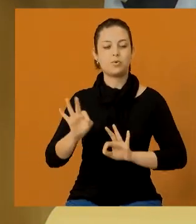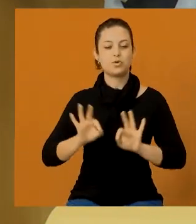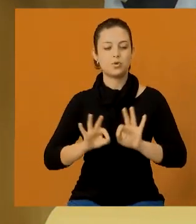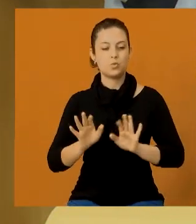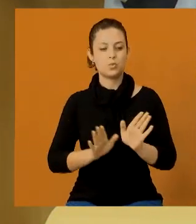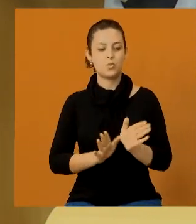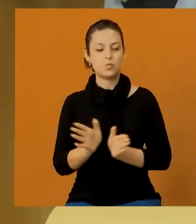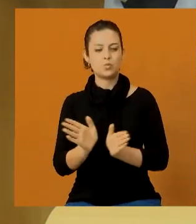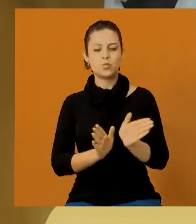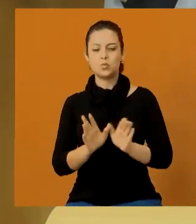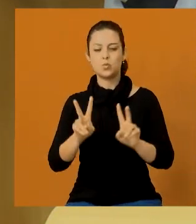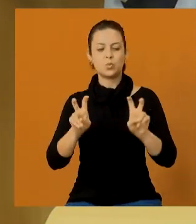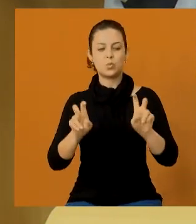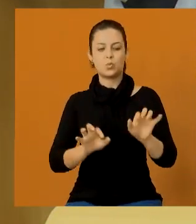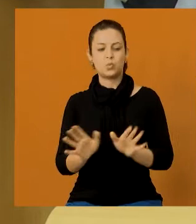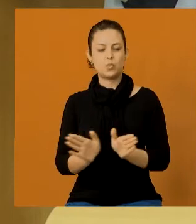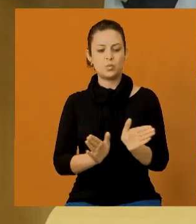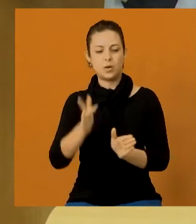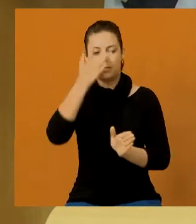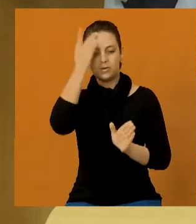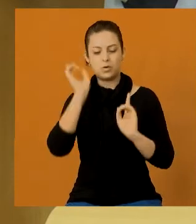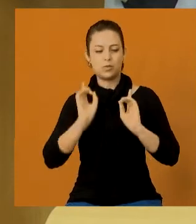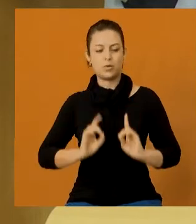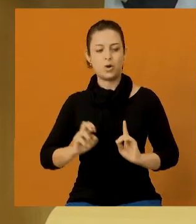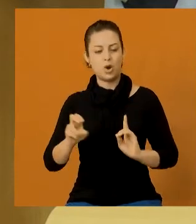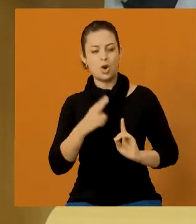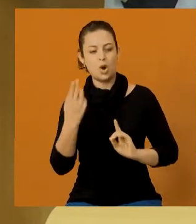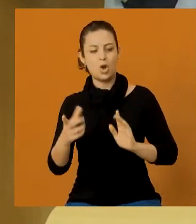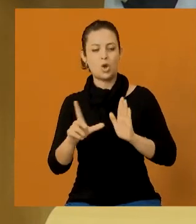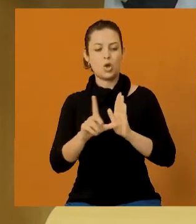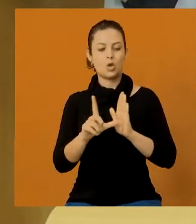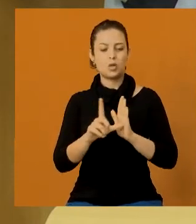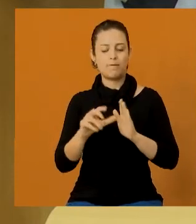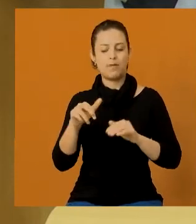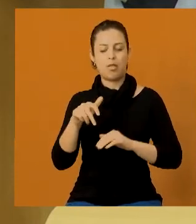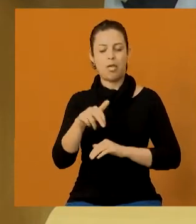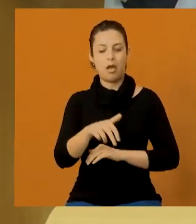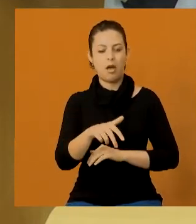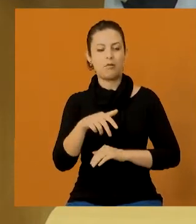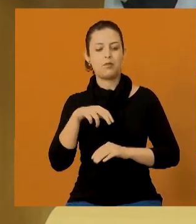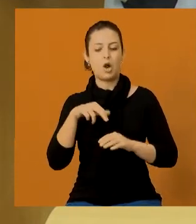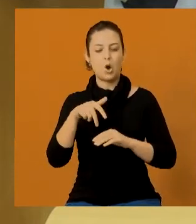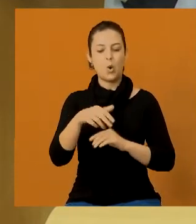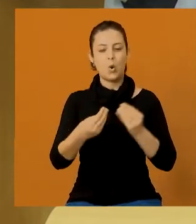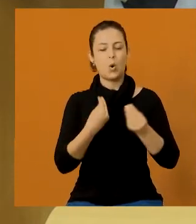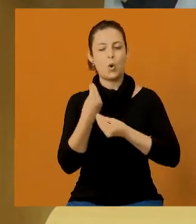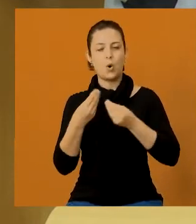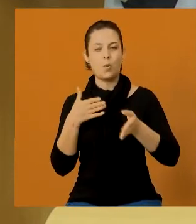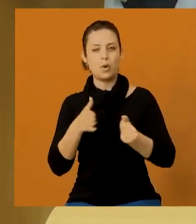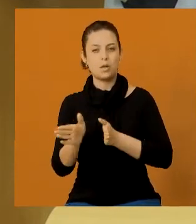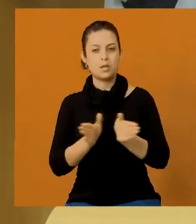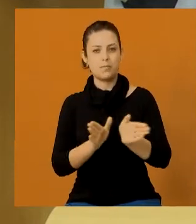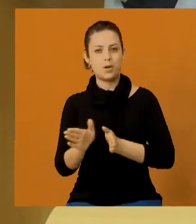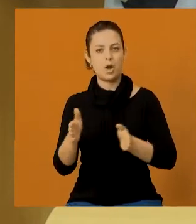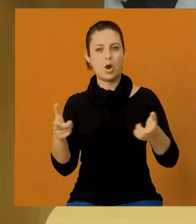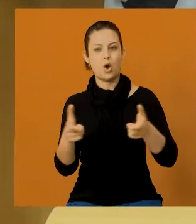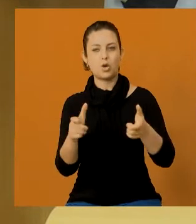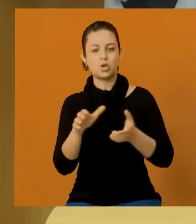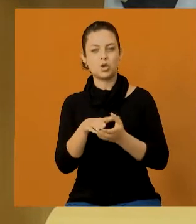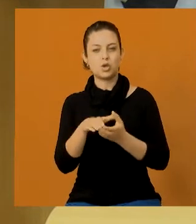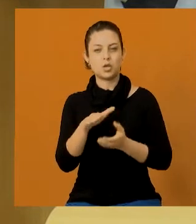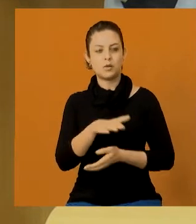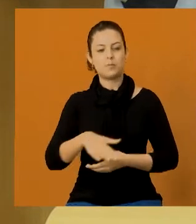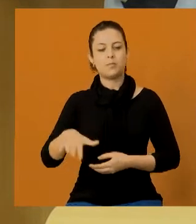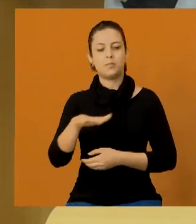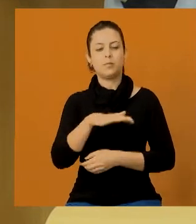a acessibilidade das pessoas com deficiência ou mobilidade reduzida nos estabelecimentos comerciais no âmbito do município de